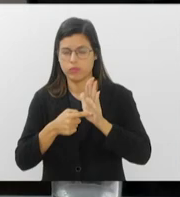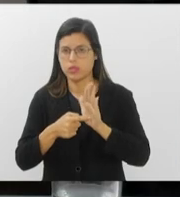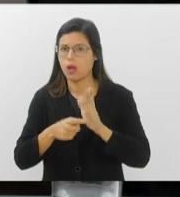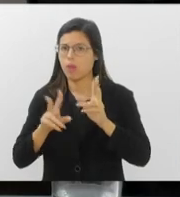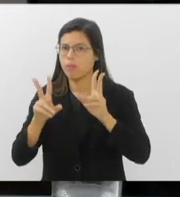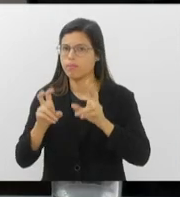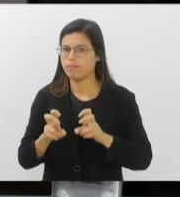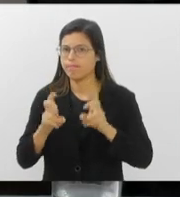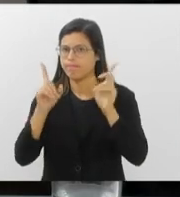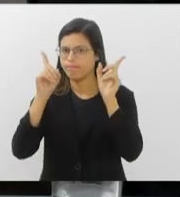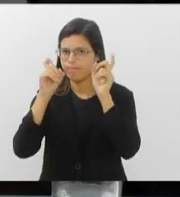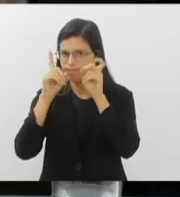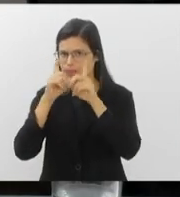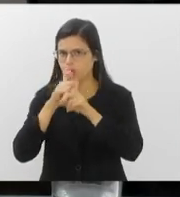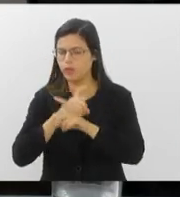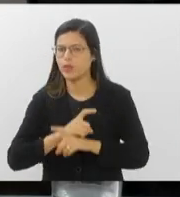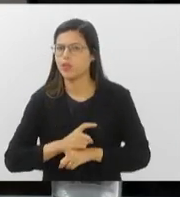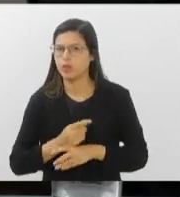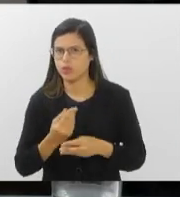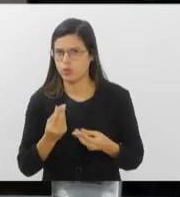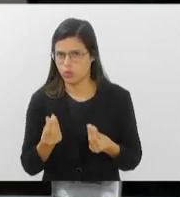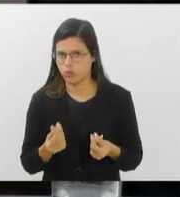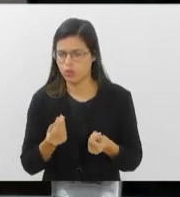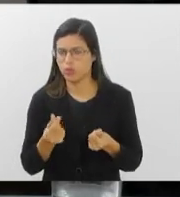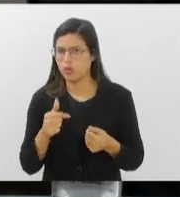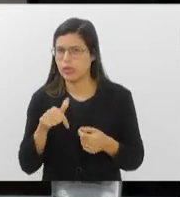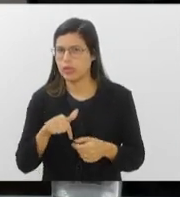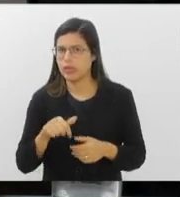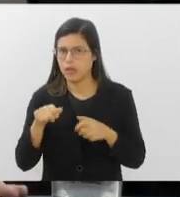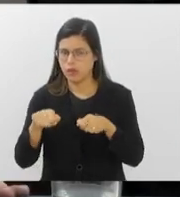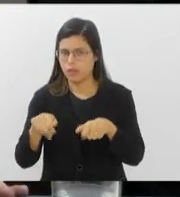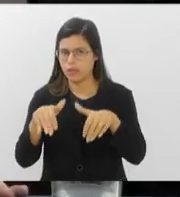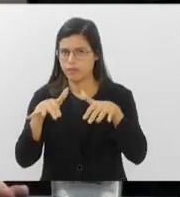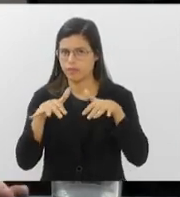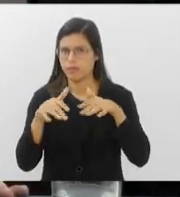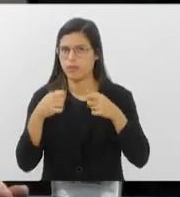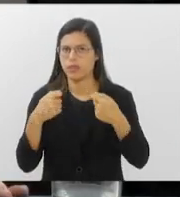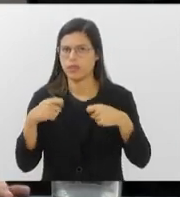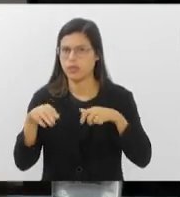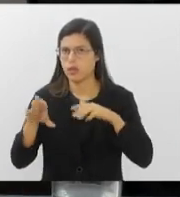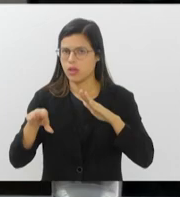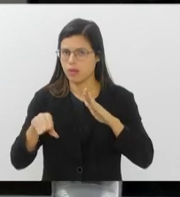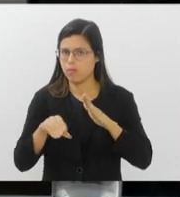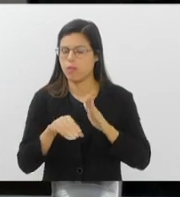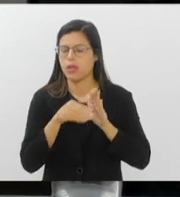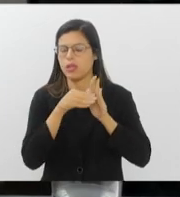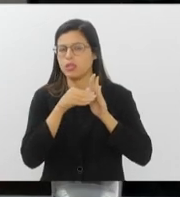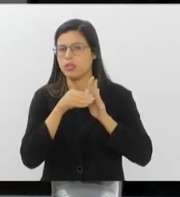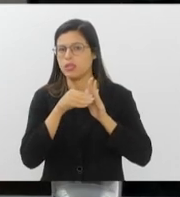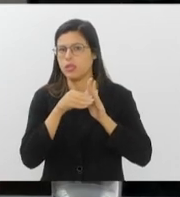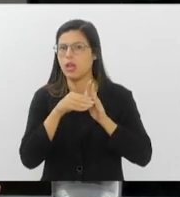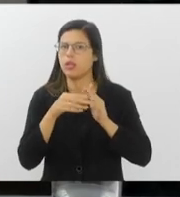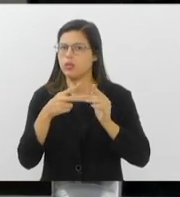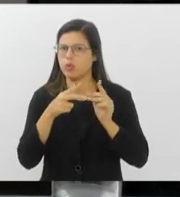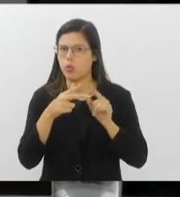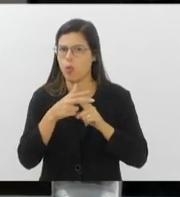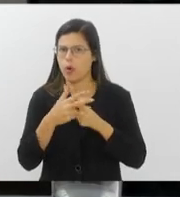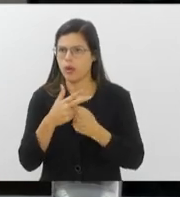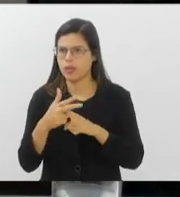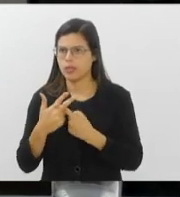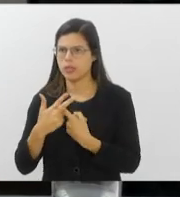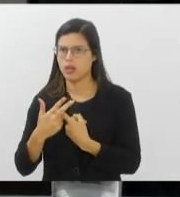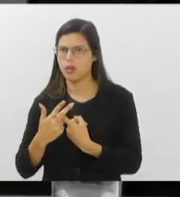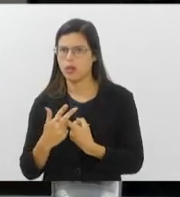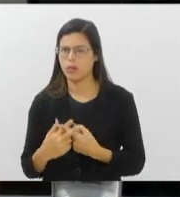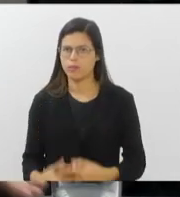sensível, que possivelmente em plenário precisará de alguma emenda de ajuste. E já